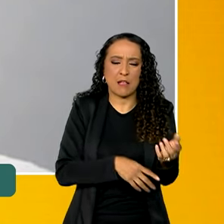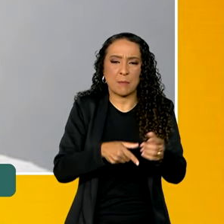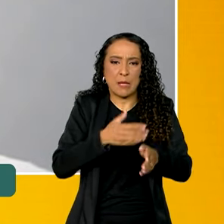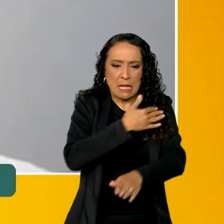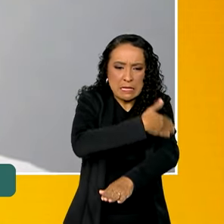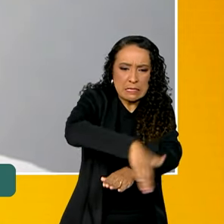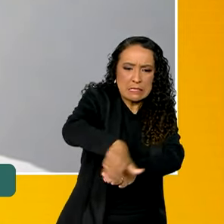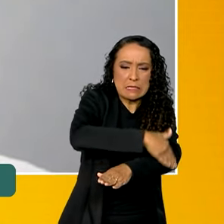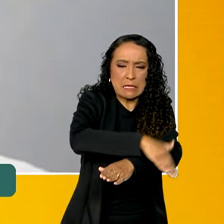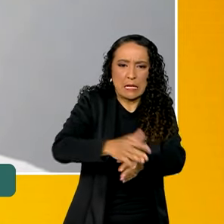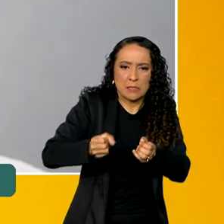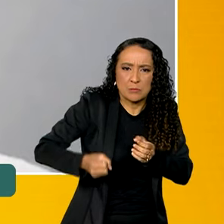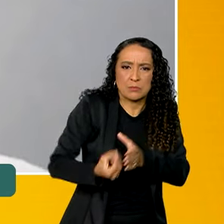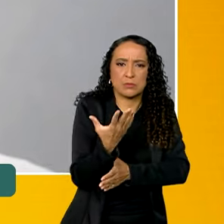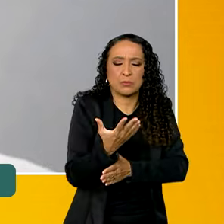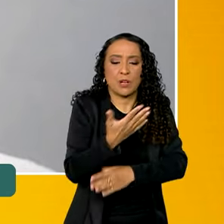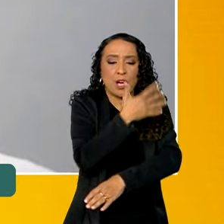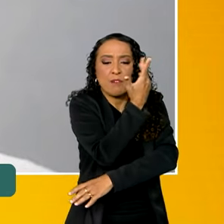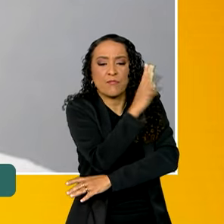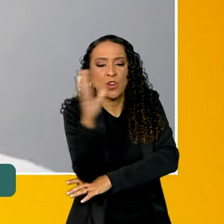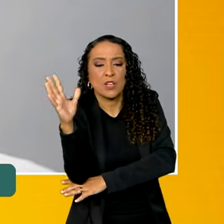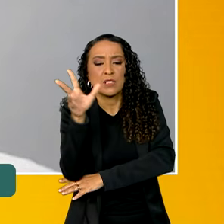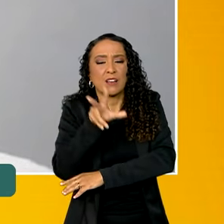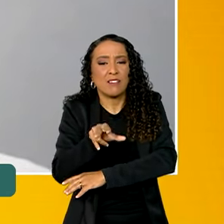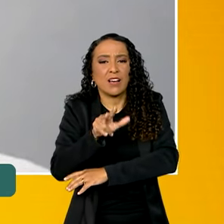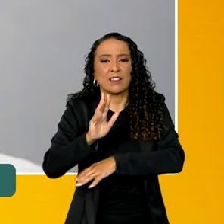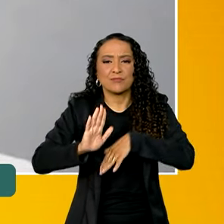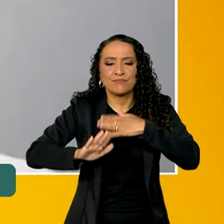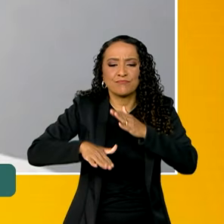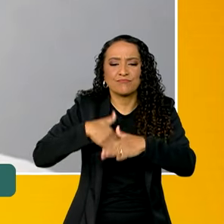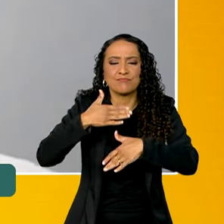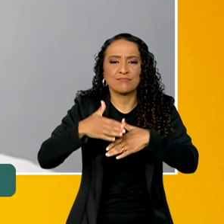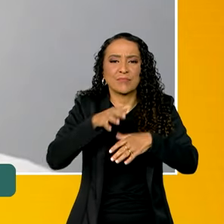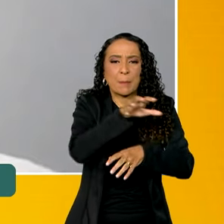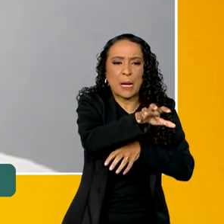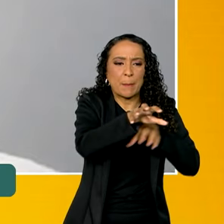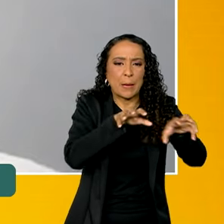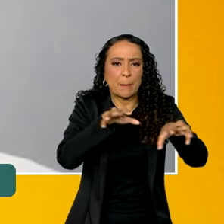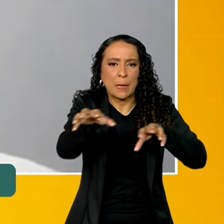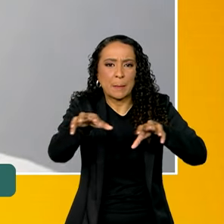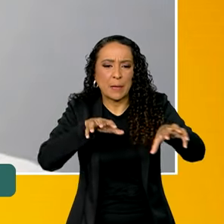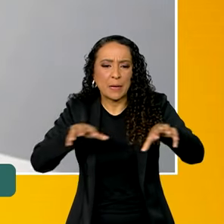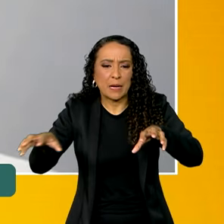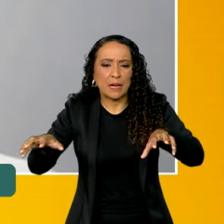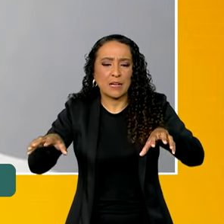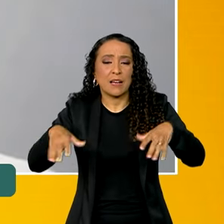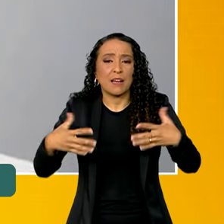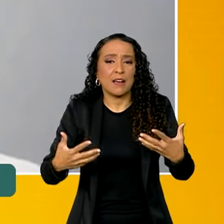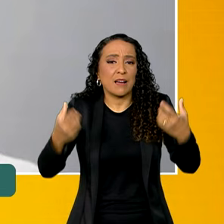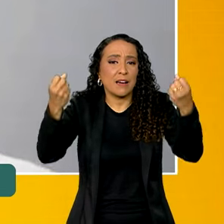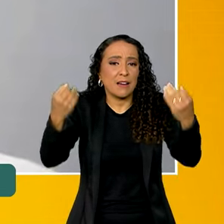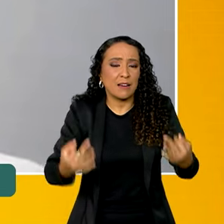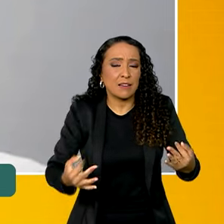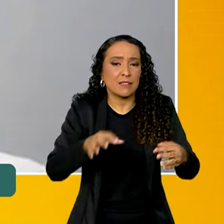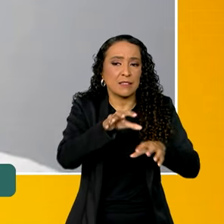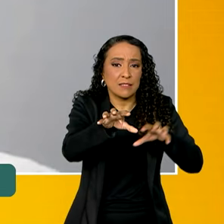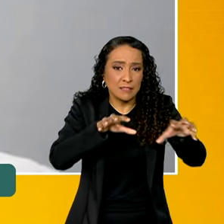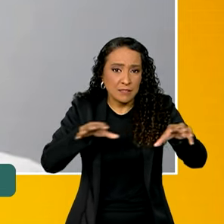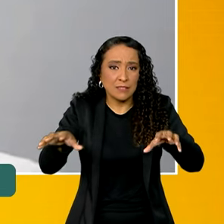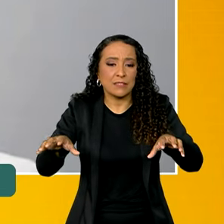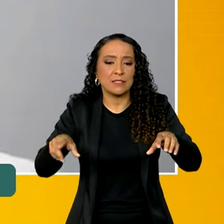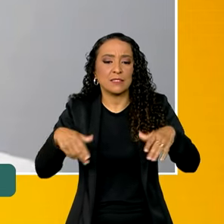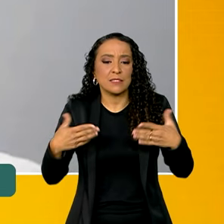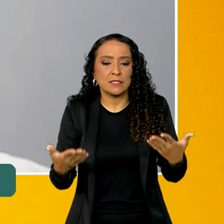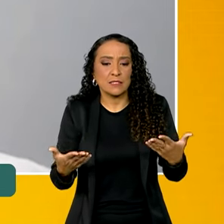estradas, expansão urbana, essa floresta vai se tornando uma floresta de fragmentos. E na borda desses fragmentos,